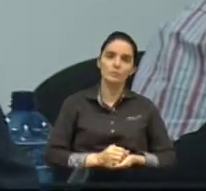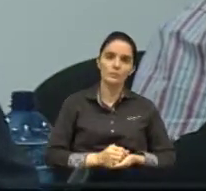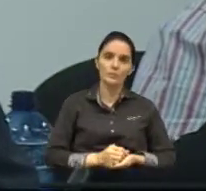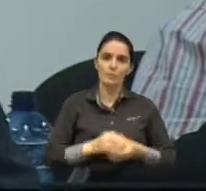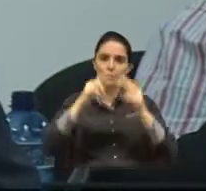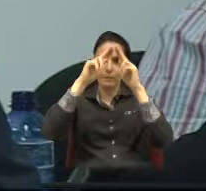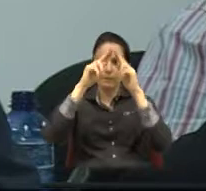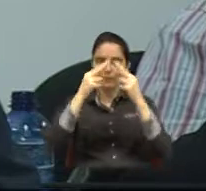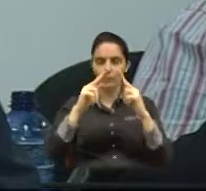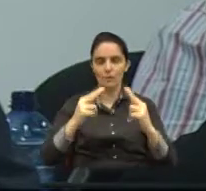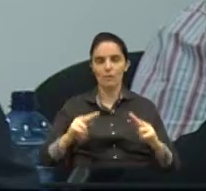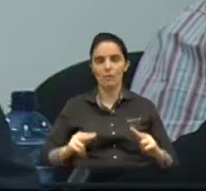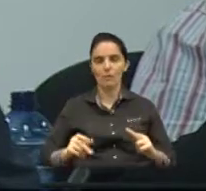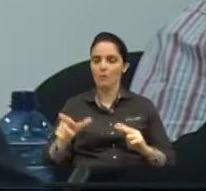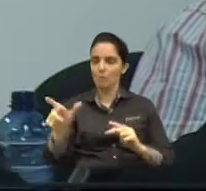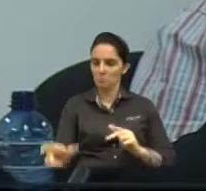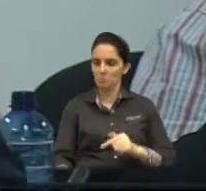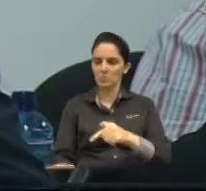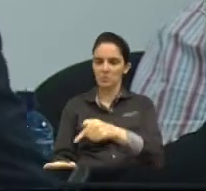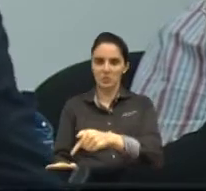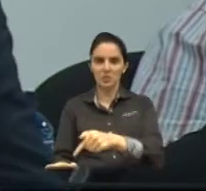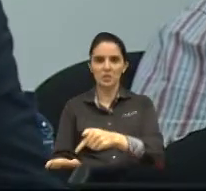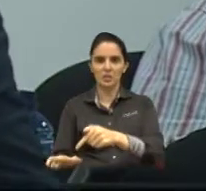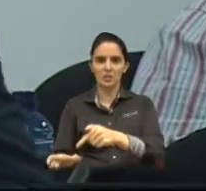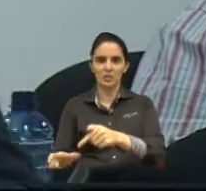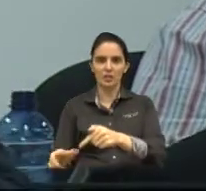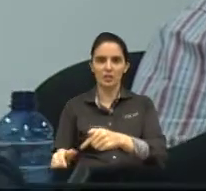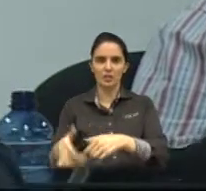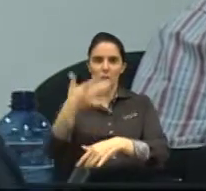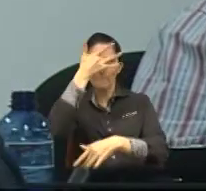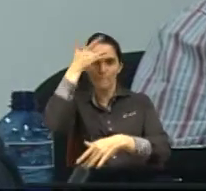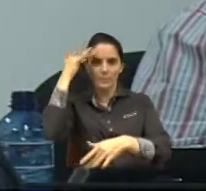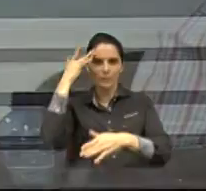o tão grande homem de Deus que foi. Obrigado, presidente.